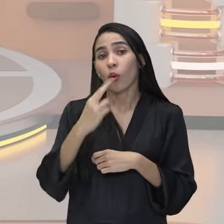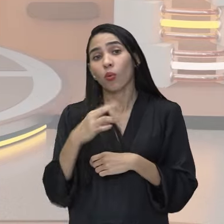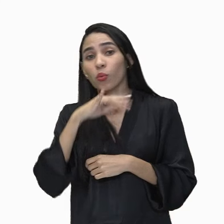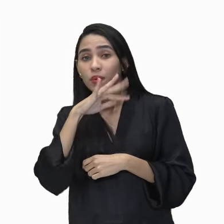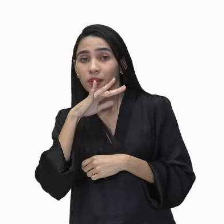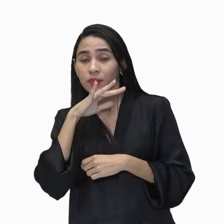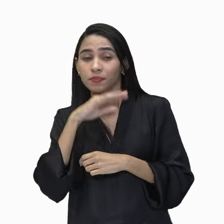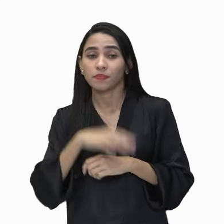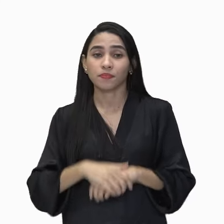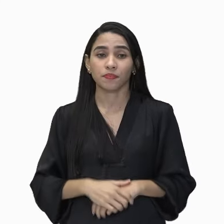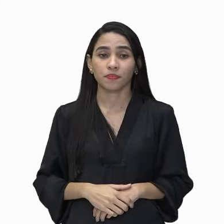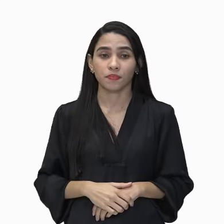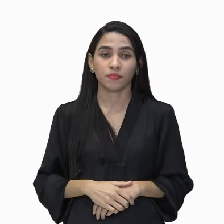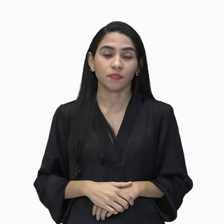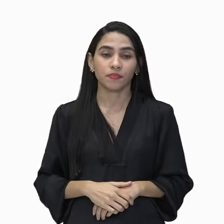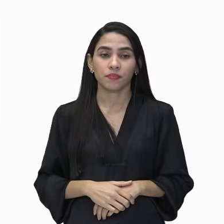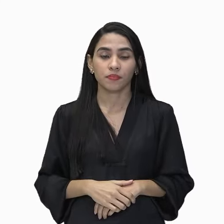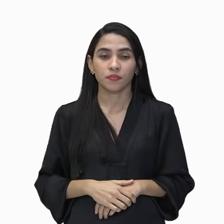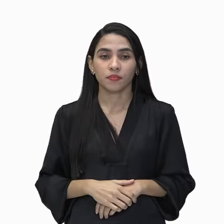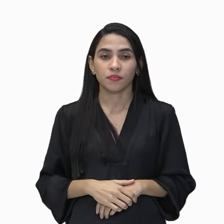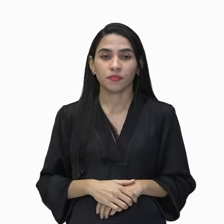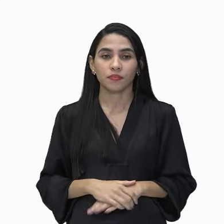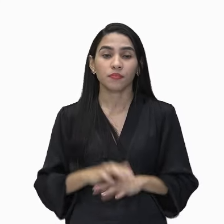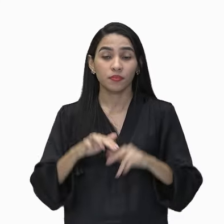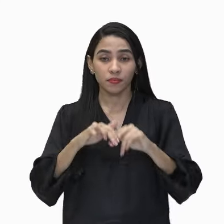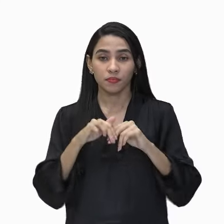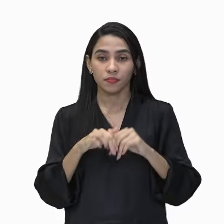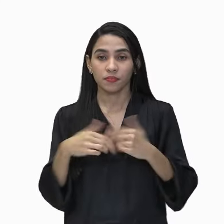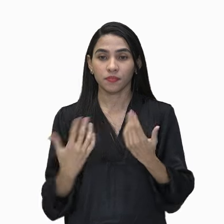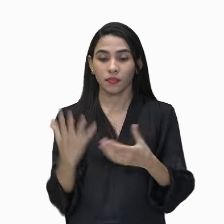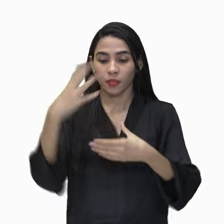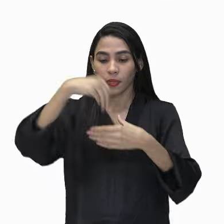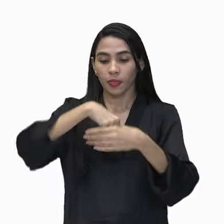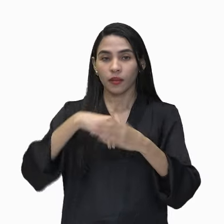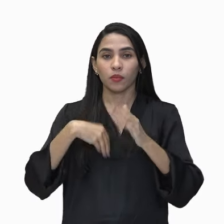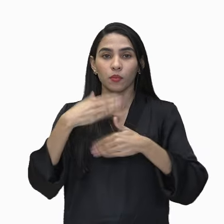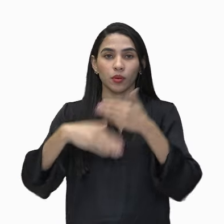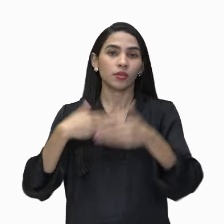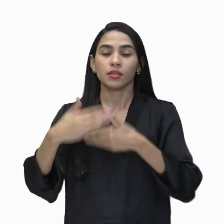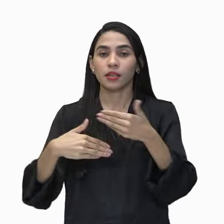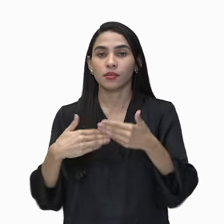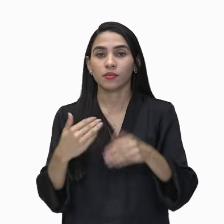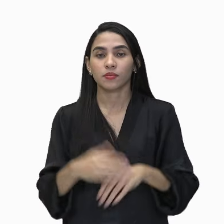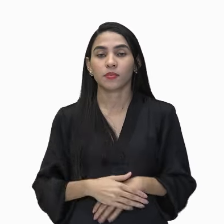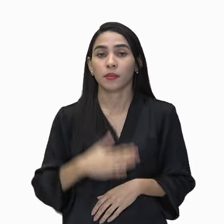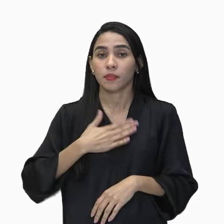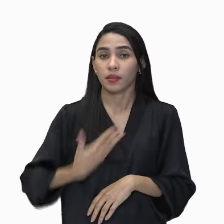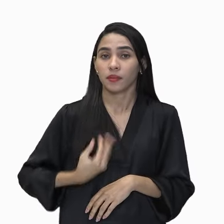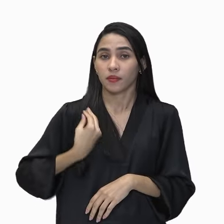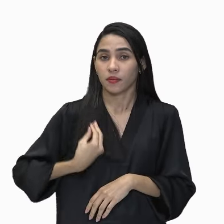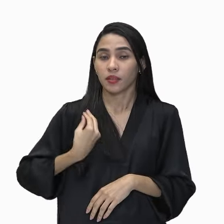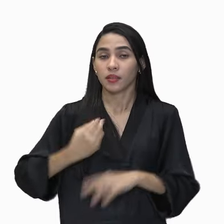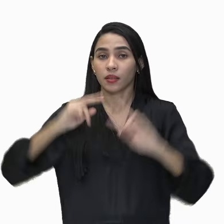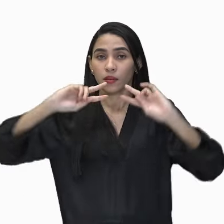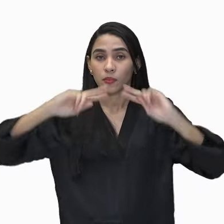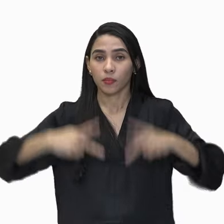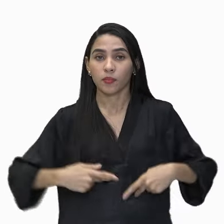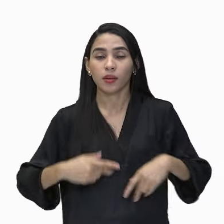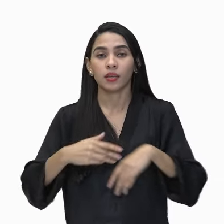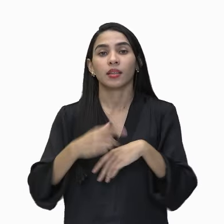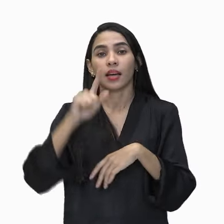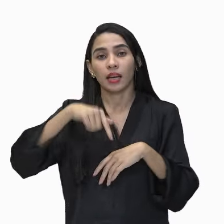Perfeito? Então, muito bom. Portanto, dentro desse processo todo, a minha vida humana, que é mais